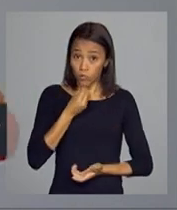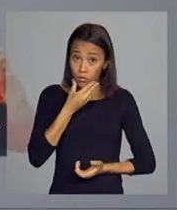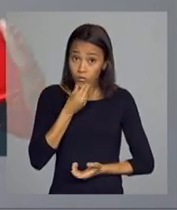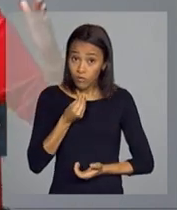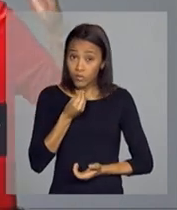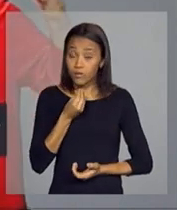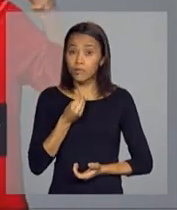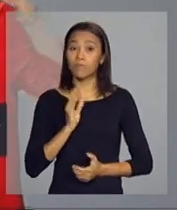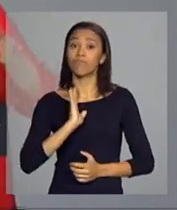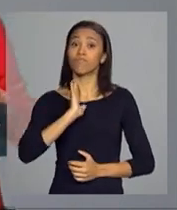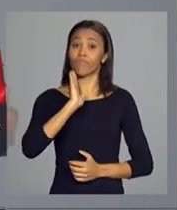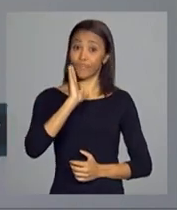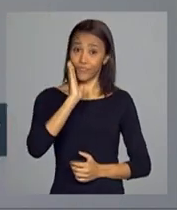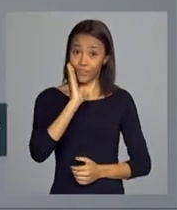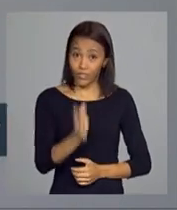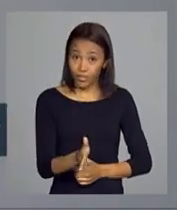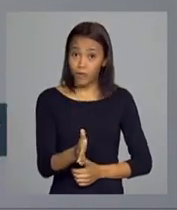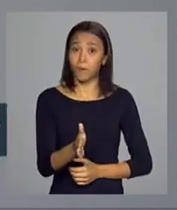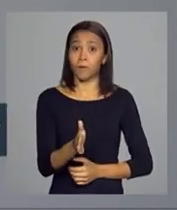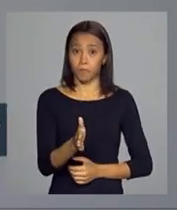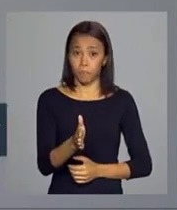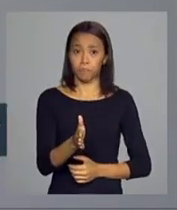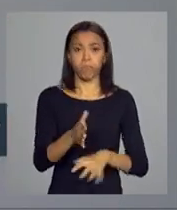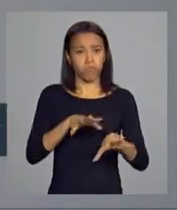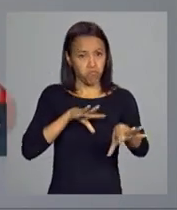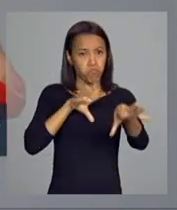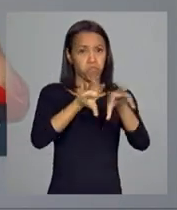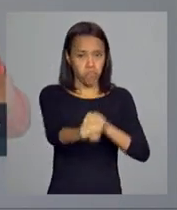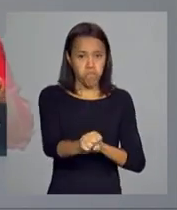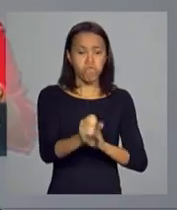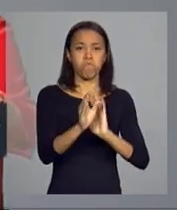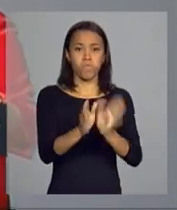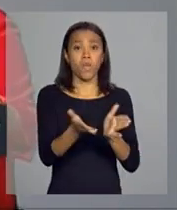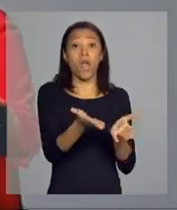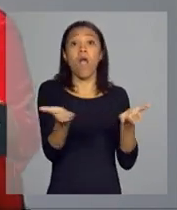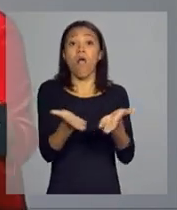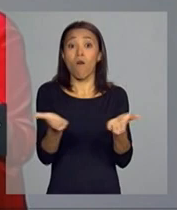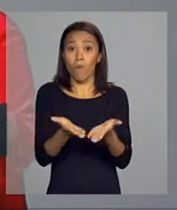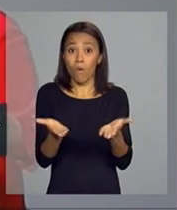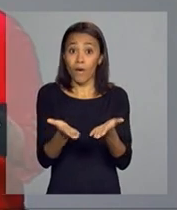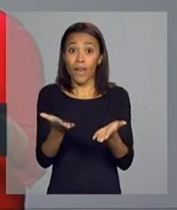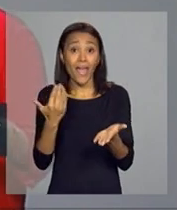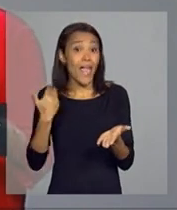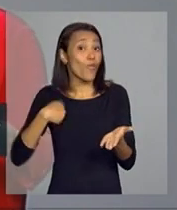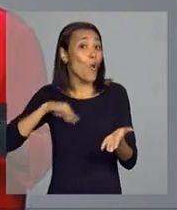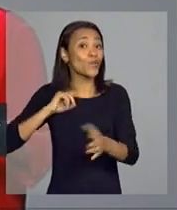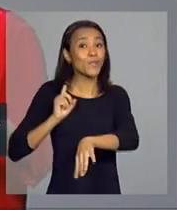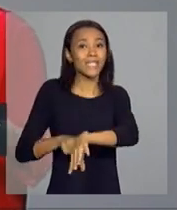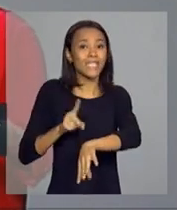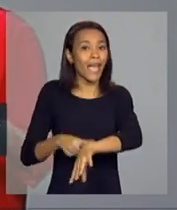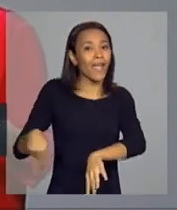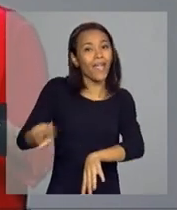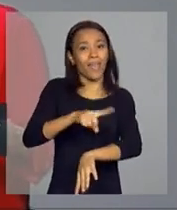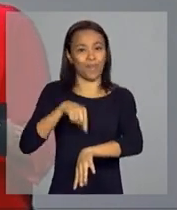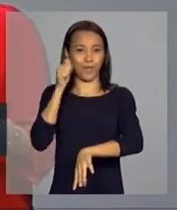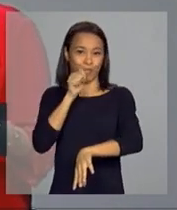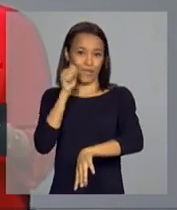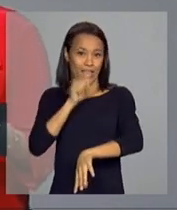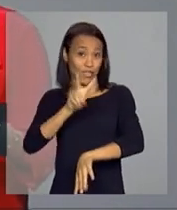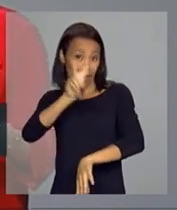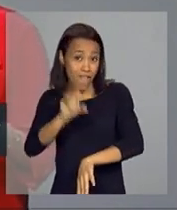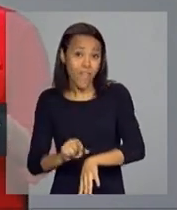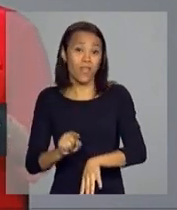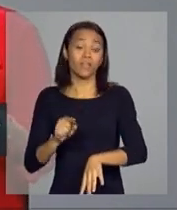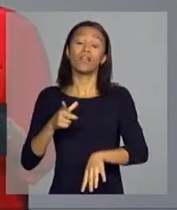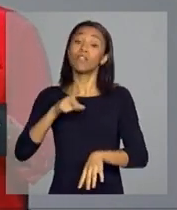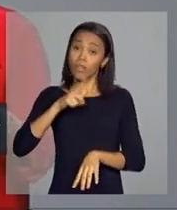já passaram por uma parte da formação, agora é a nossa hora e a nossa vez.